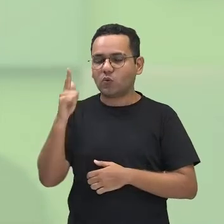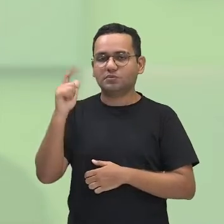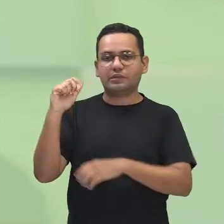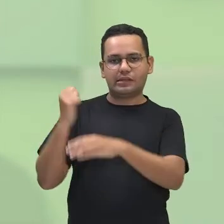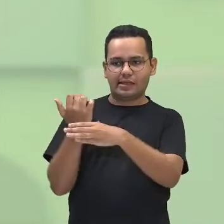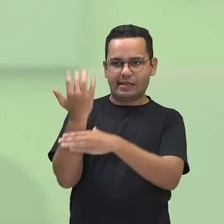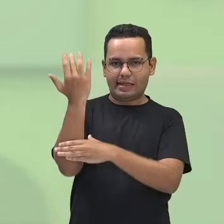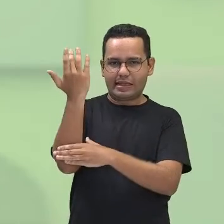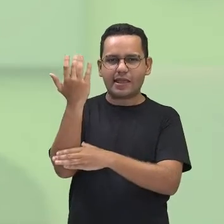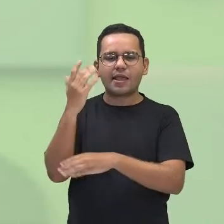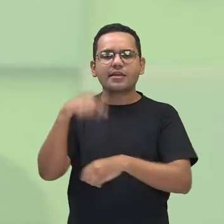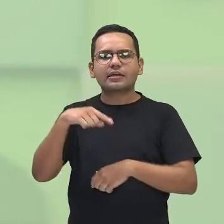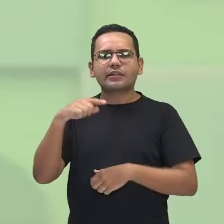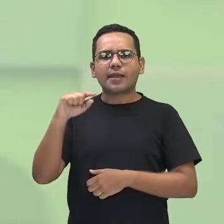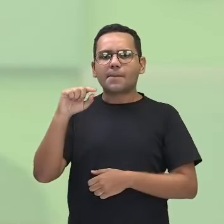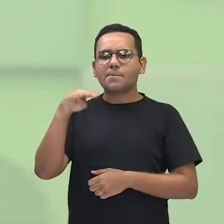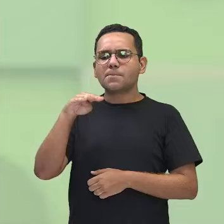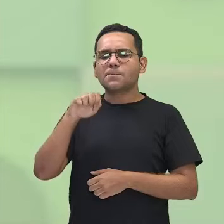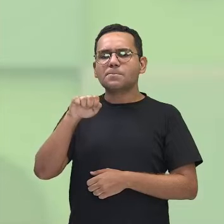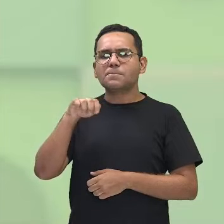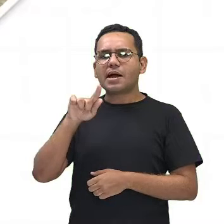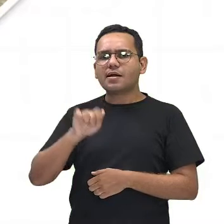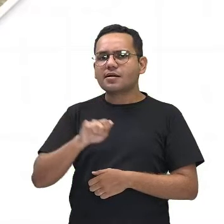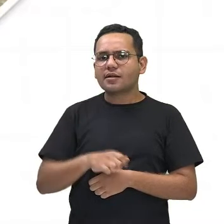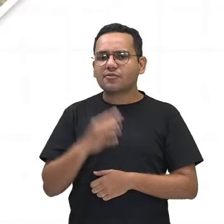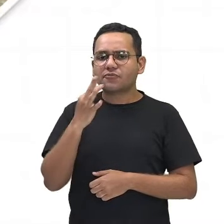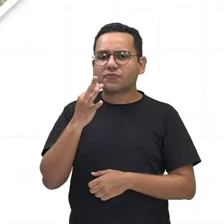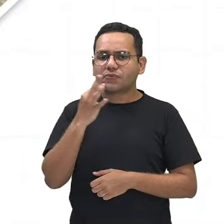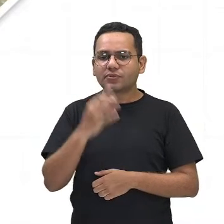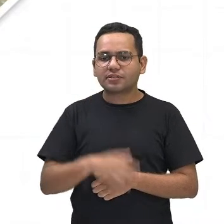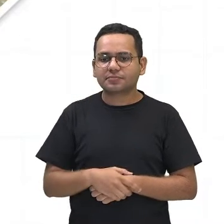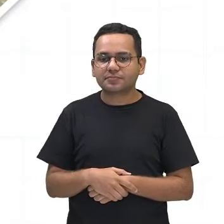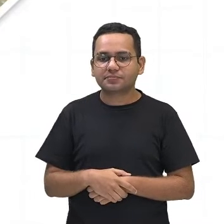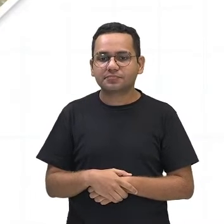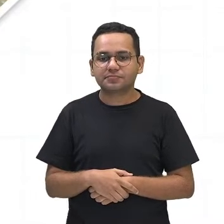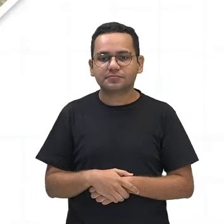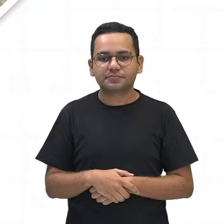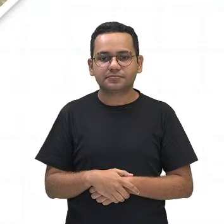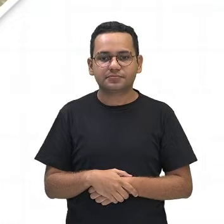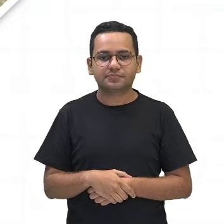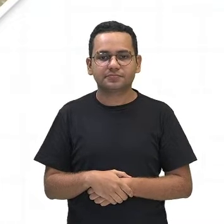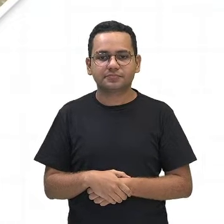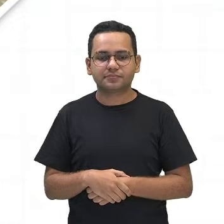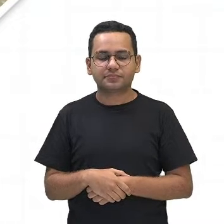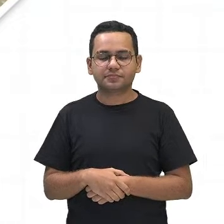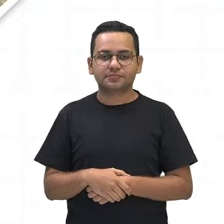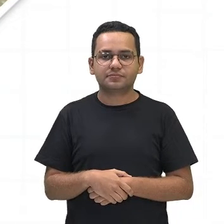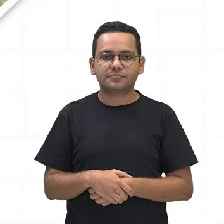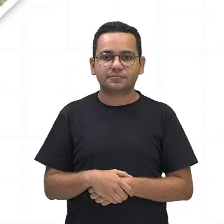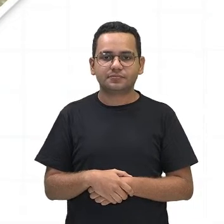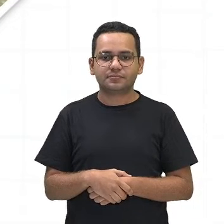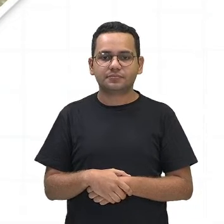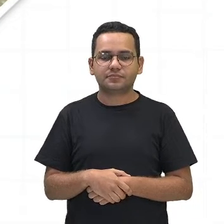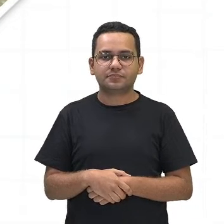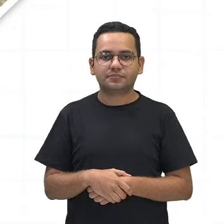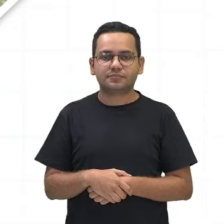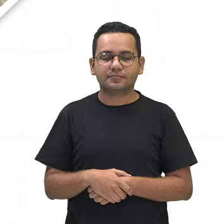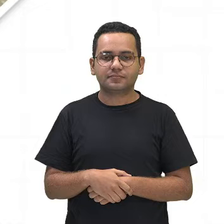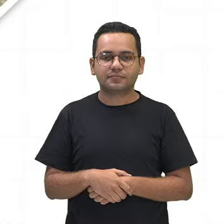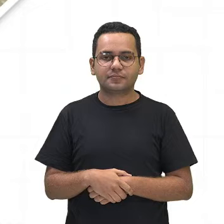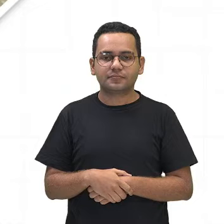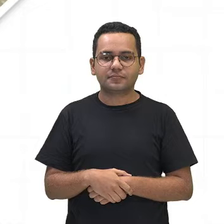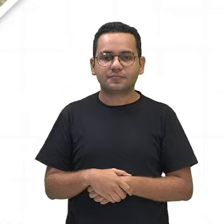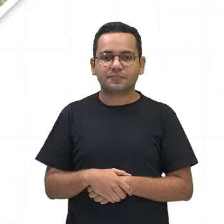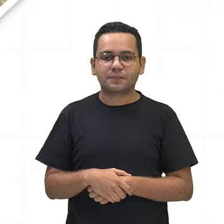do quintal? Vejam aí que também tem uma mangueira aí na ilustração, né? E essa mangueira,